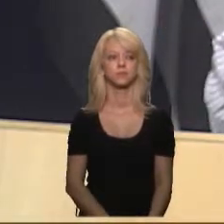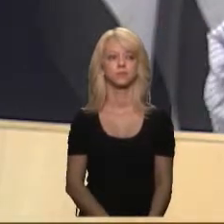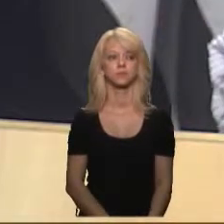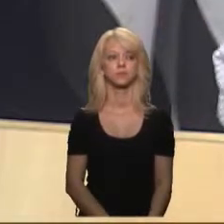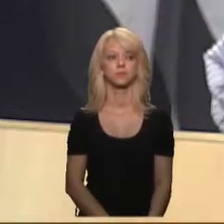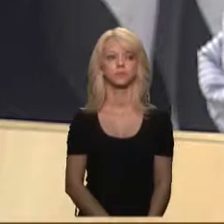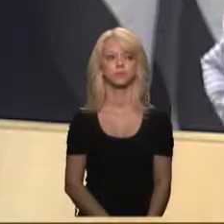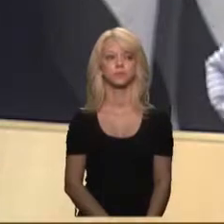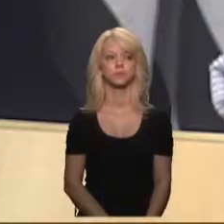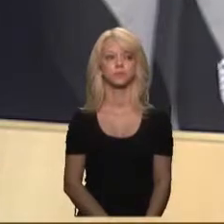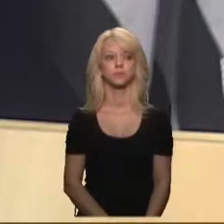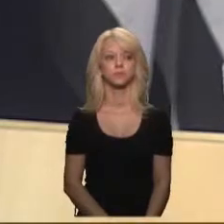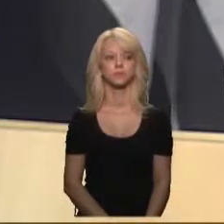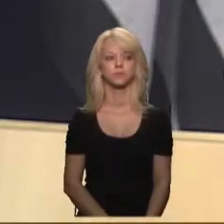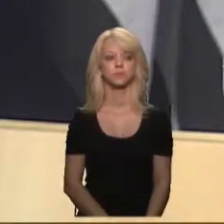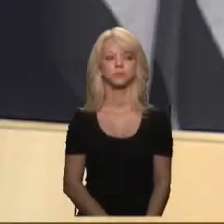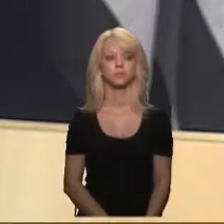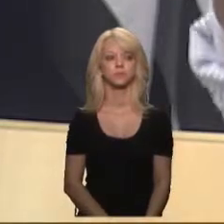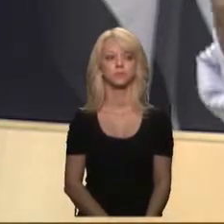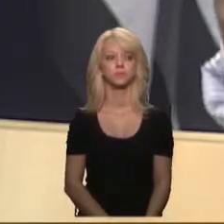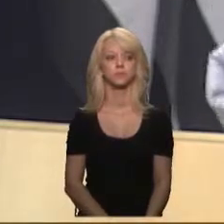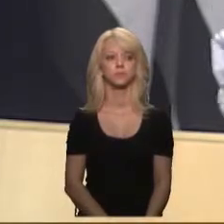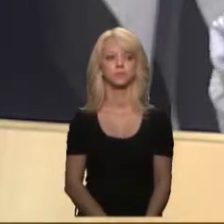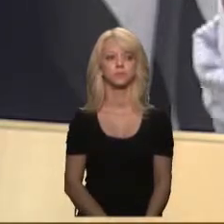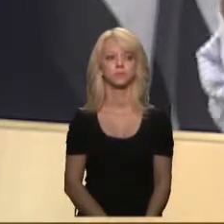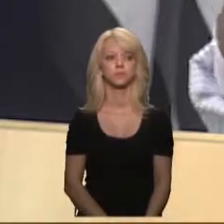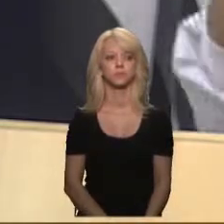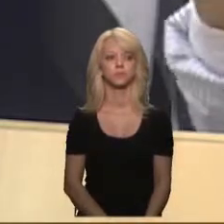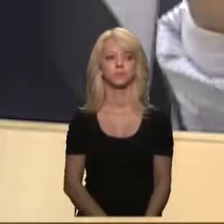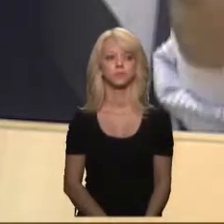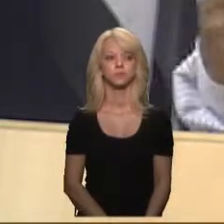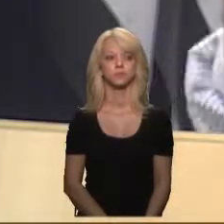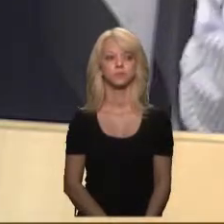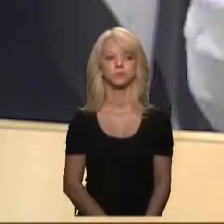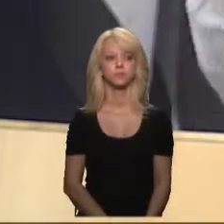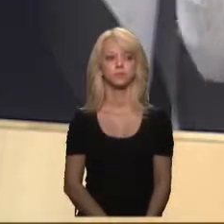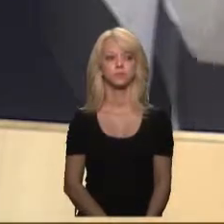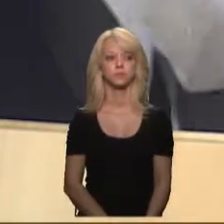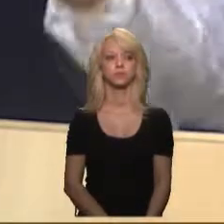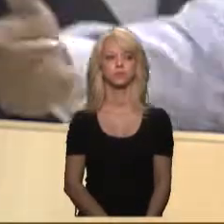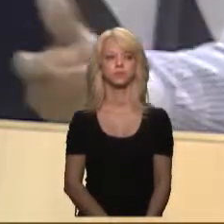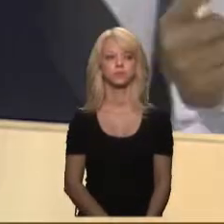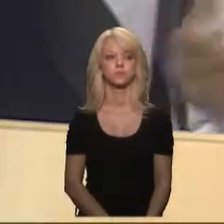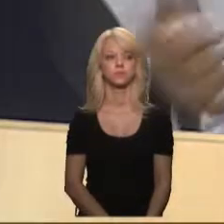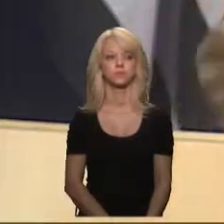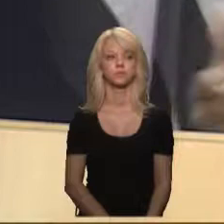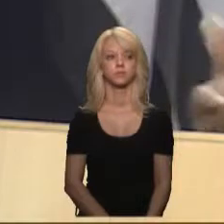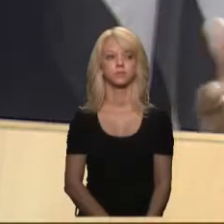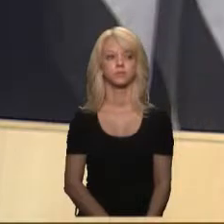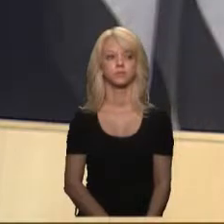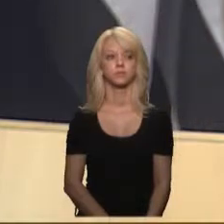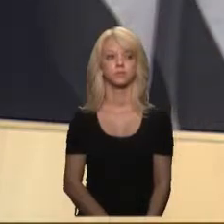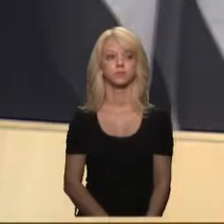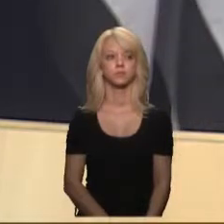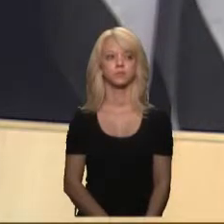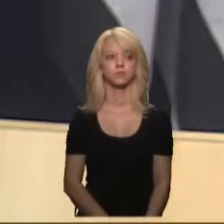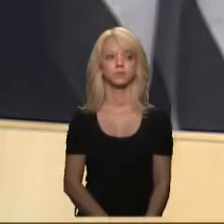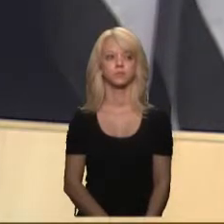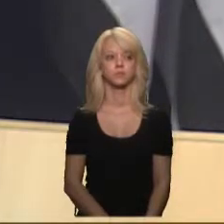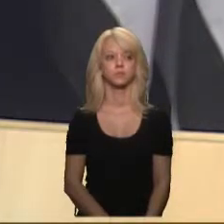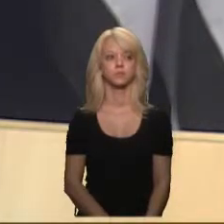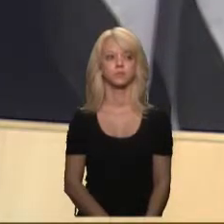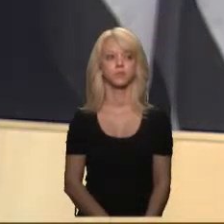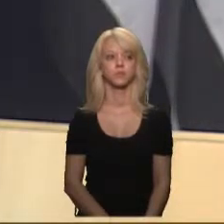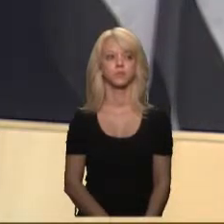Então os governantes também têm que saber administrar de uma maneira que dá oportunidade a essas pessoas que não têm o que